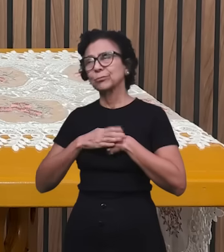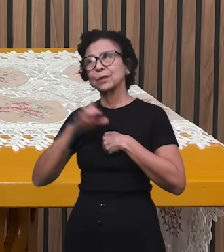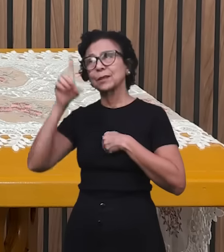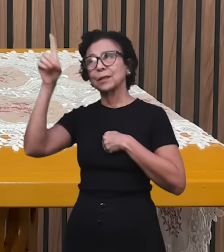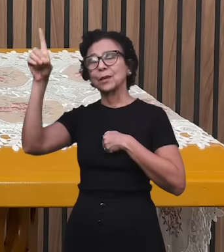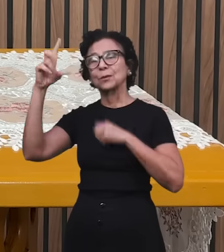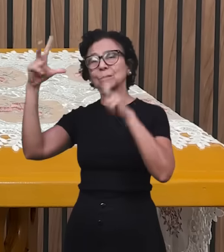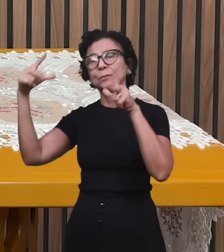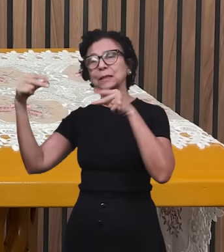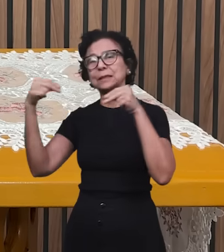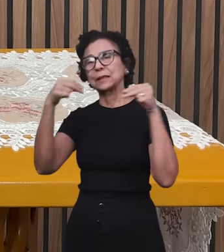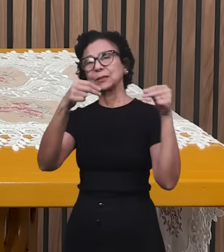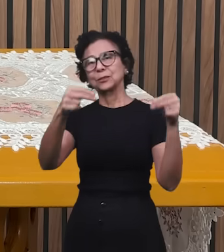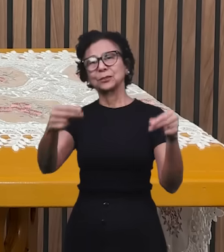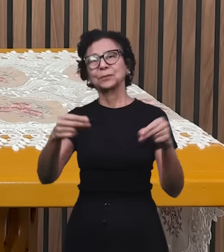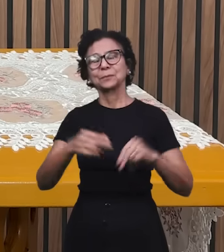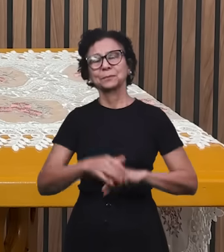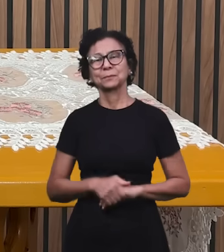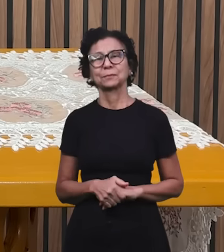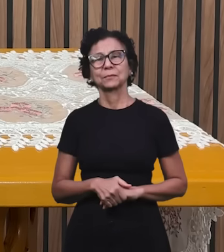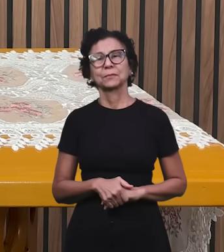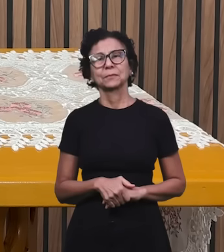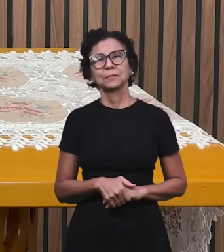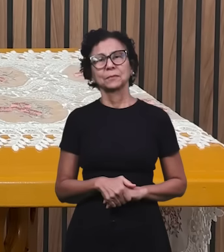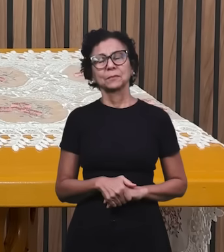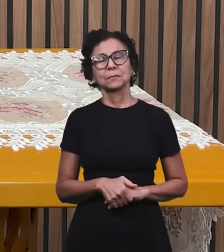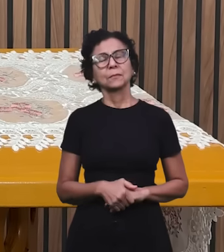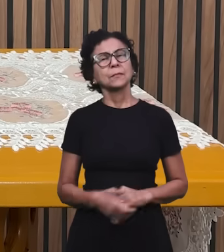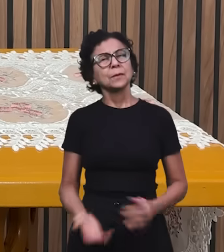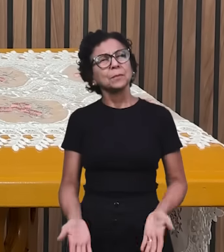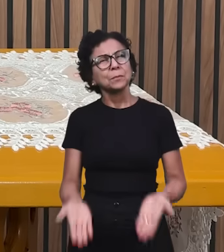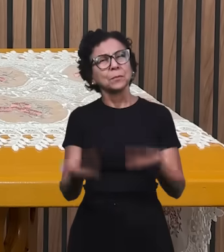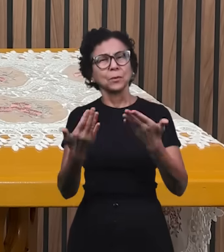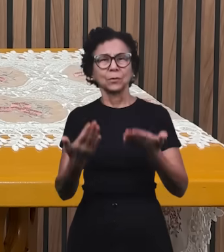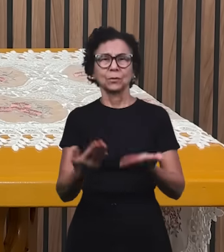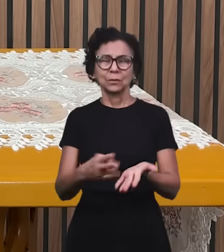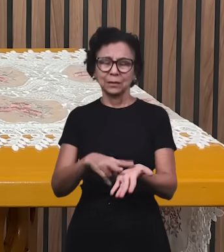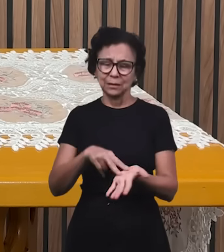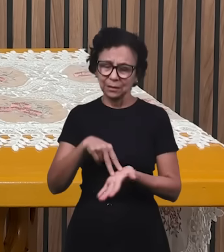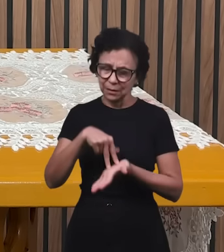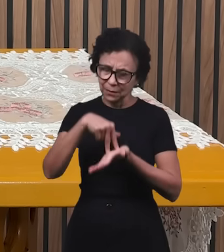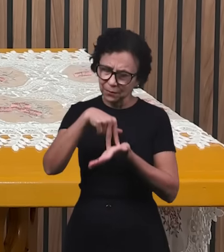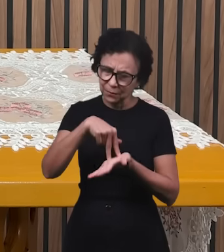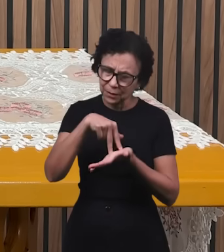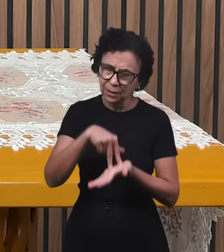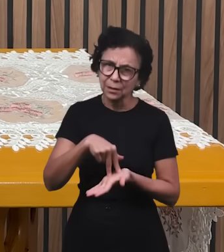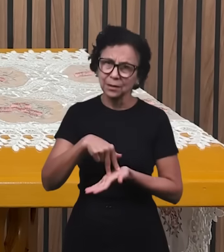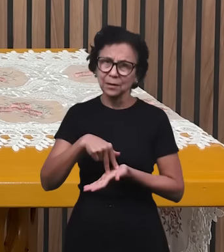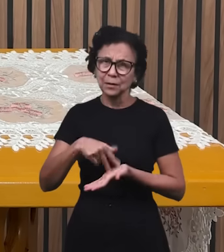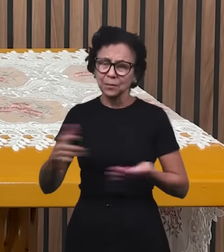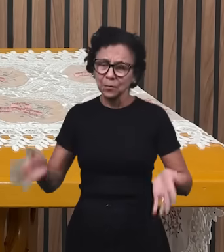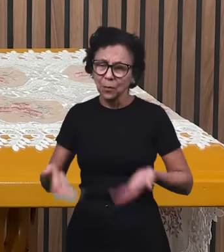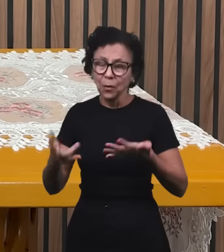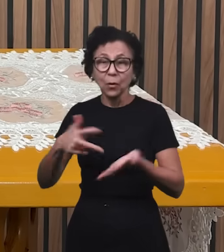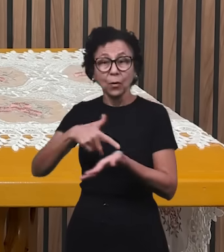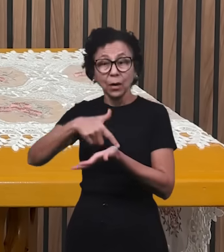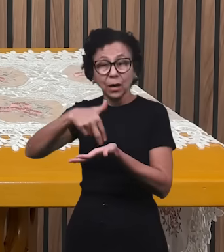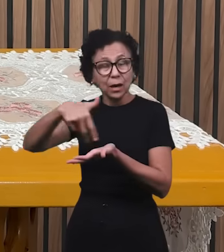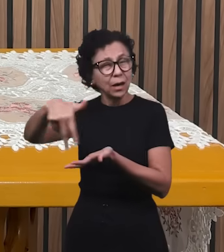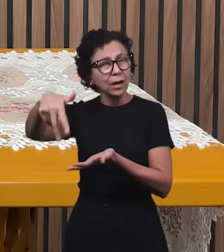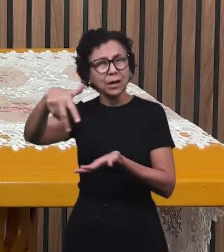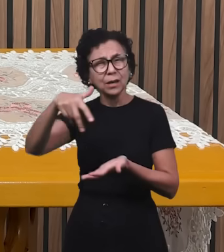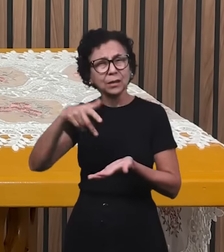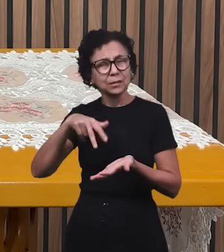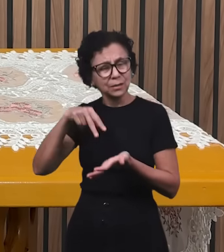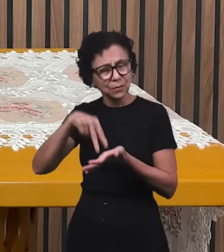o convite é feito para você nesta hora. Levanta-te e anda. Você pode